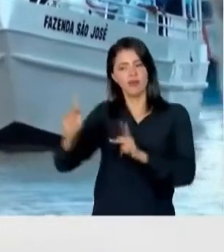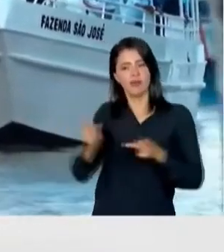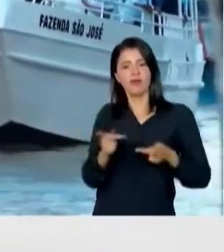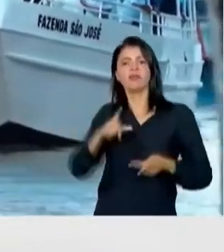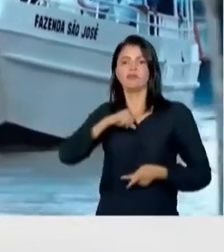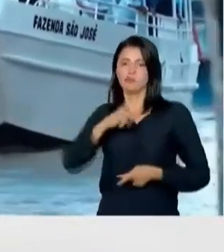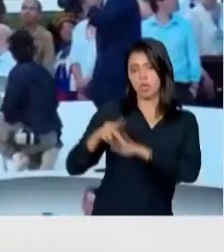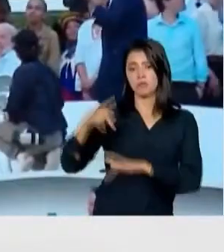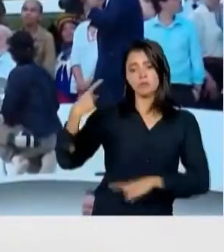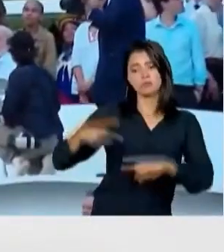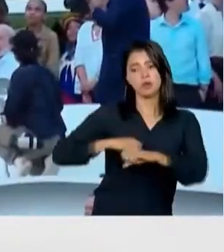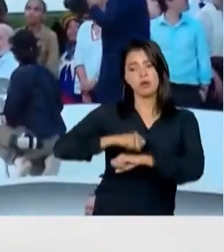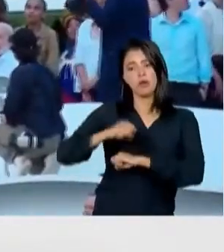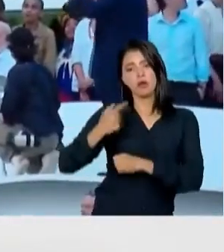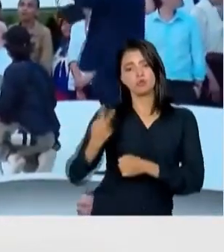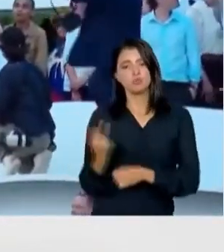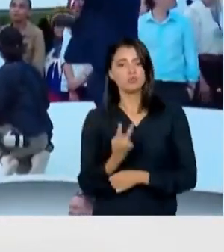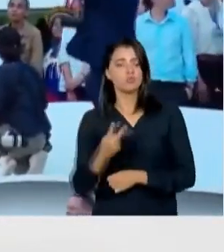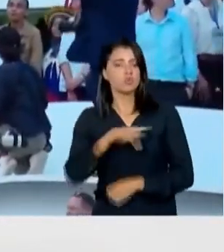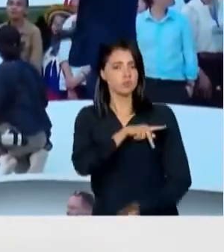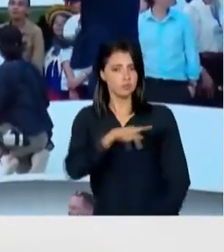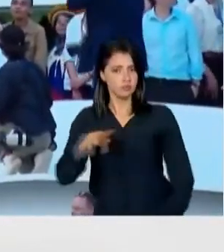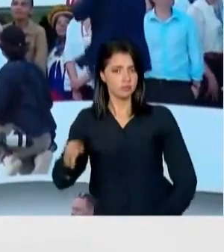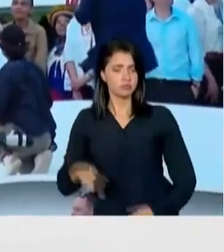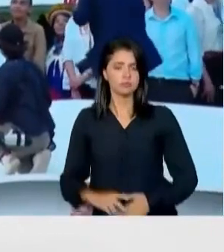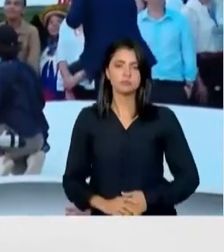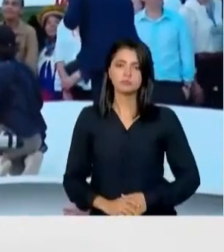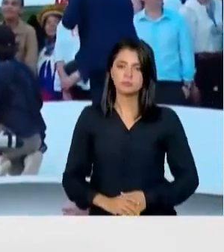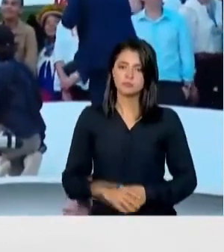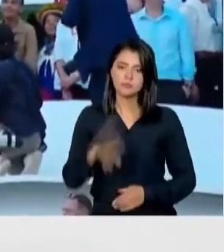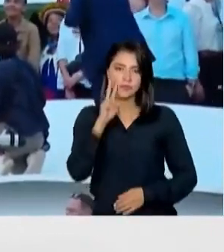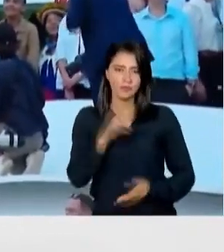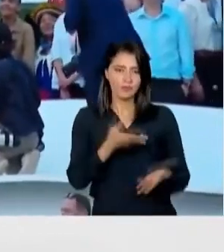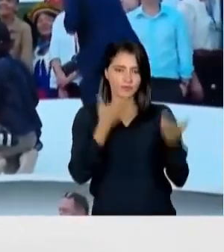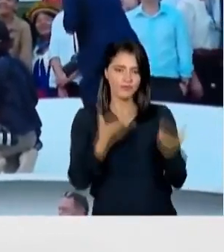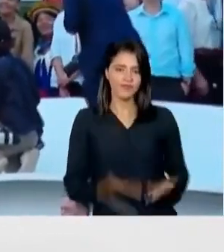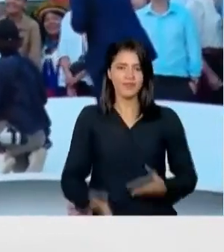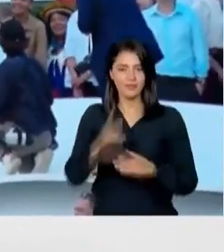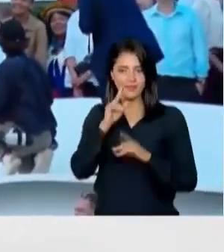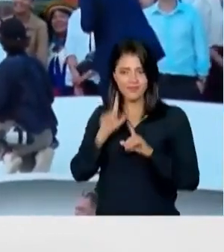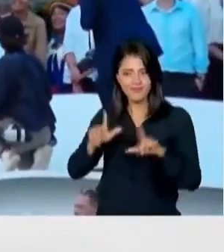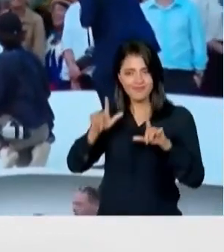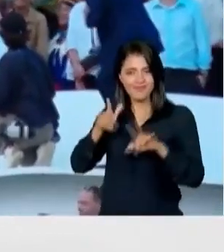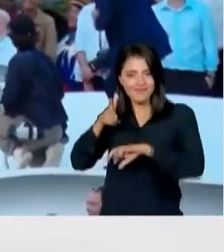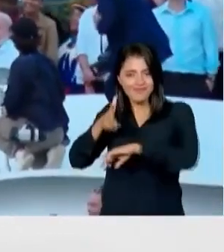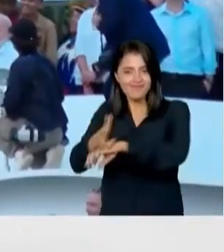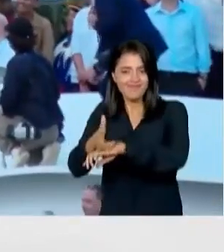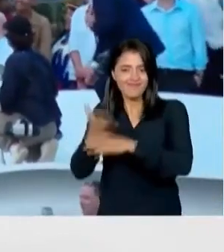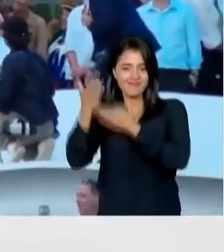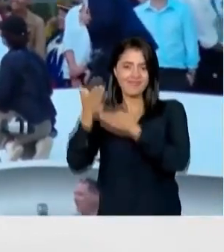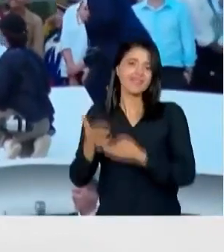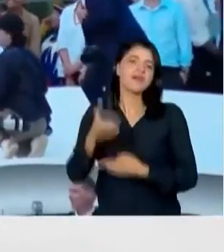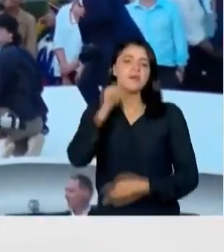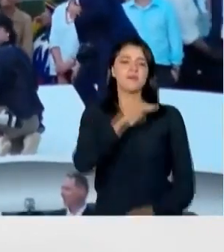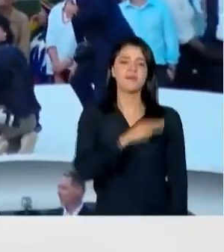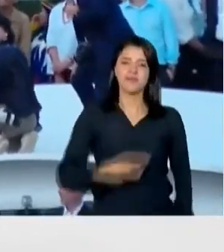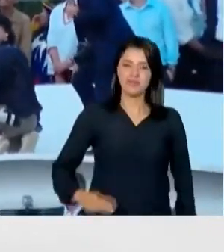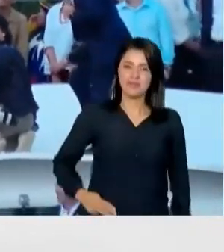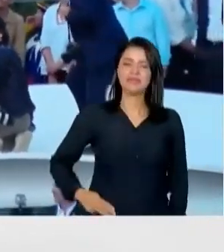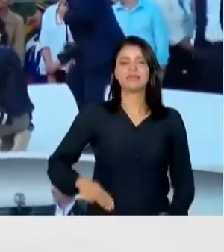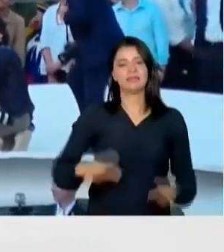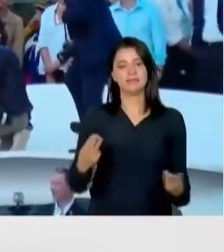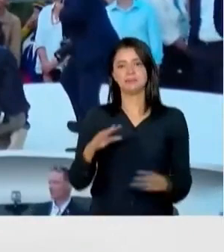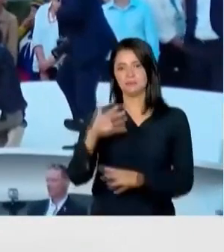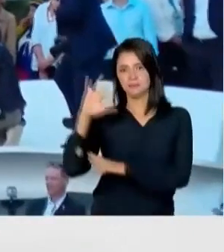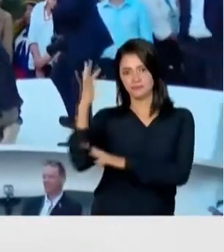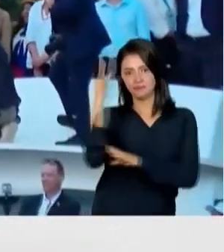noite e tal mas como tinha que ter uma matéria né Para nós tocarmos nosso assunto mas é uma viagem xoxa o mais